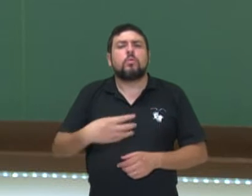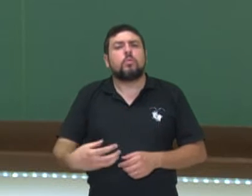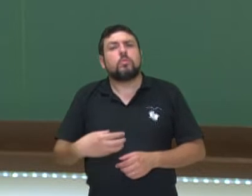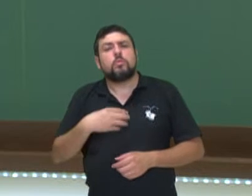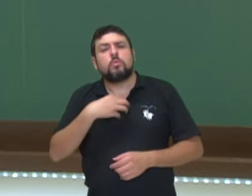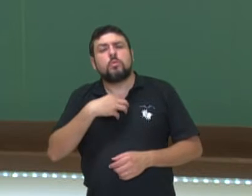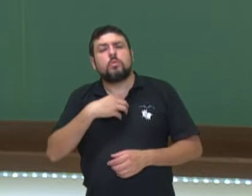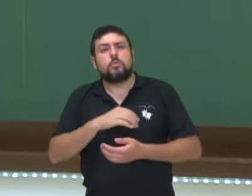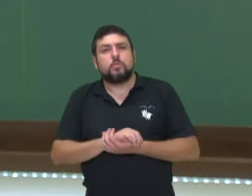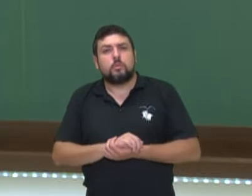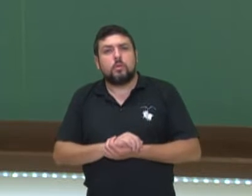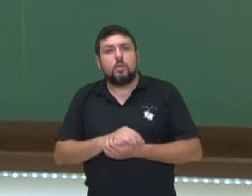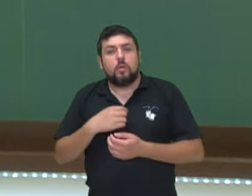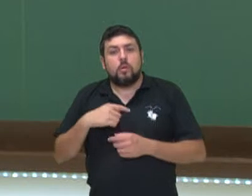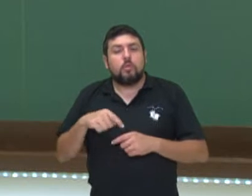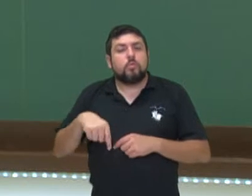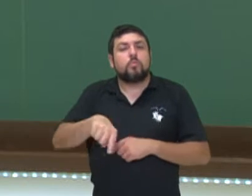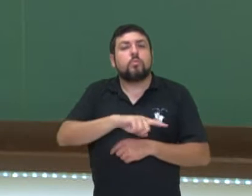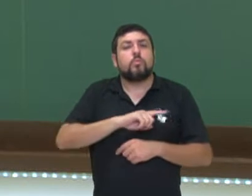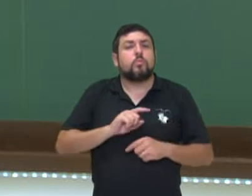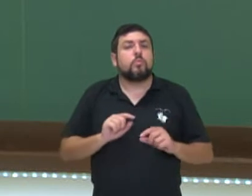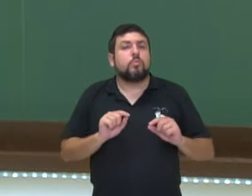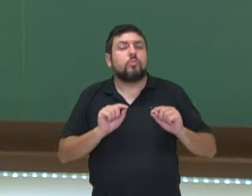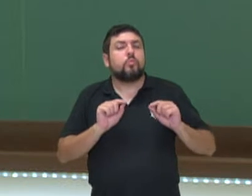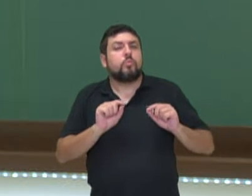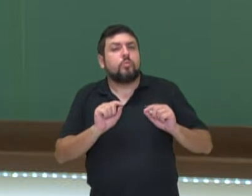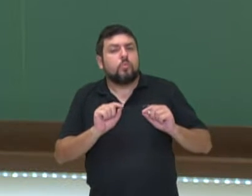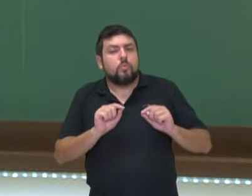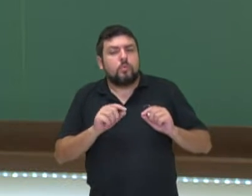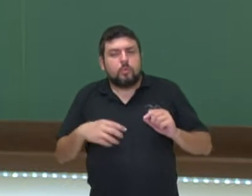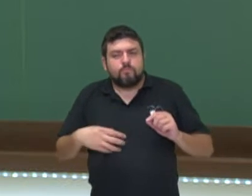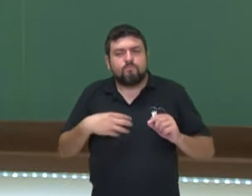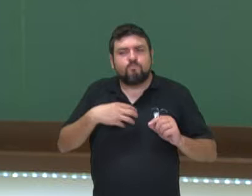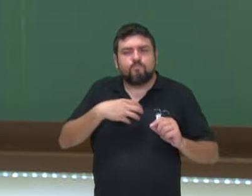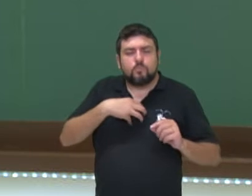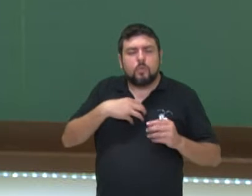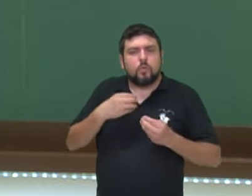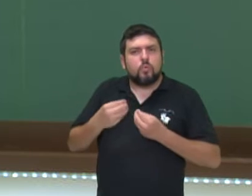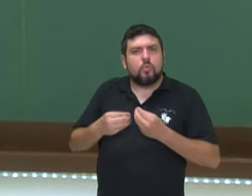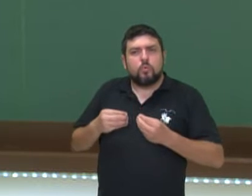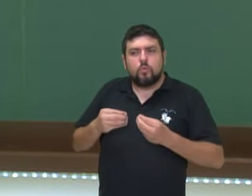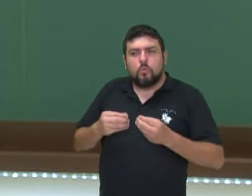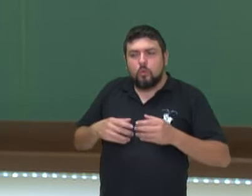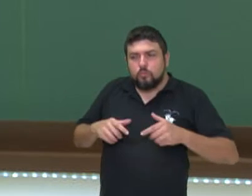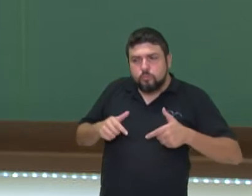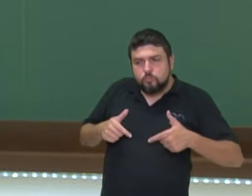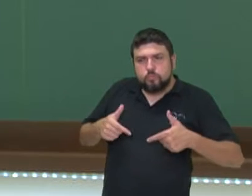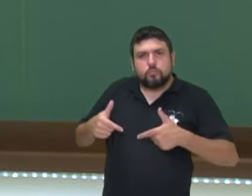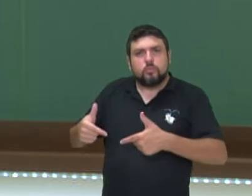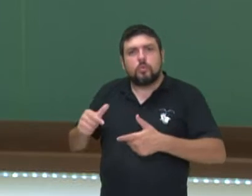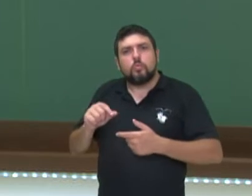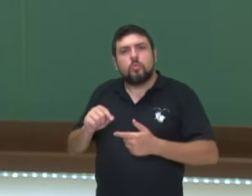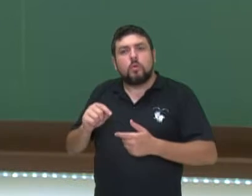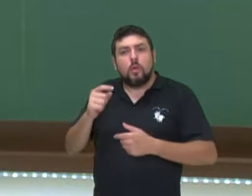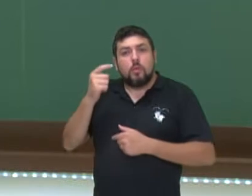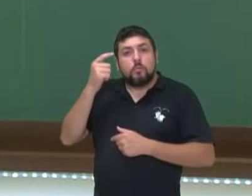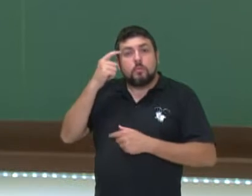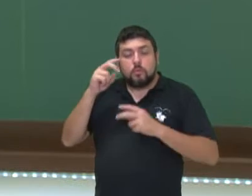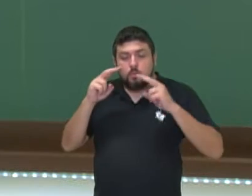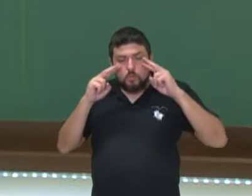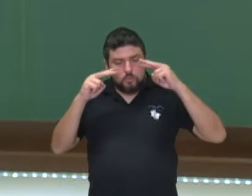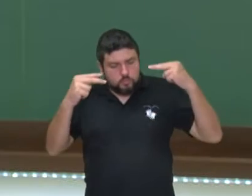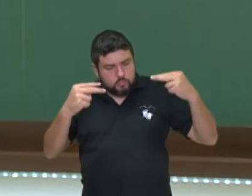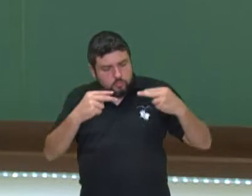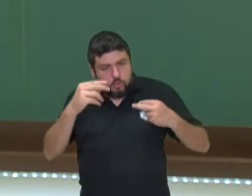quando nós precisamos agir, escolher a forma como agir livremente, por consciência, por